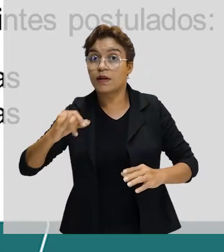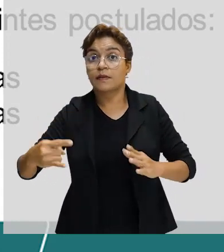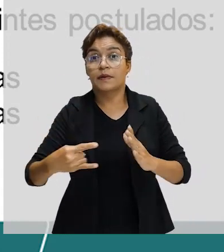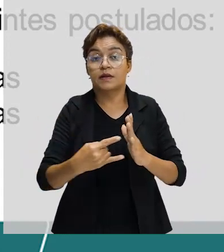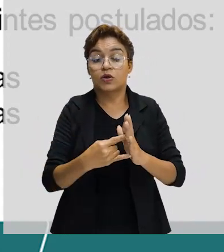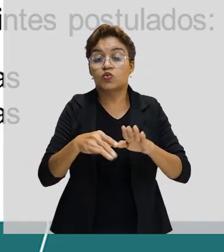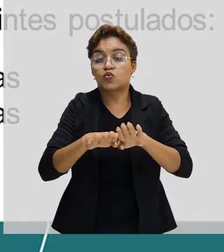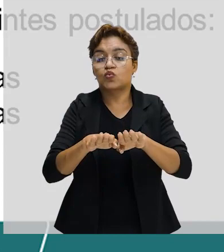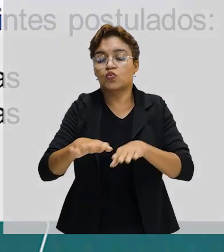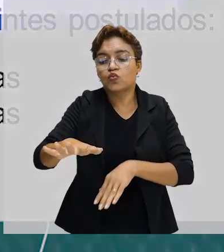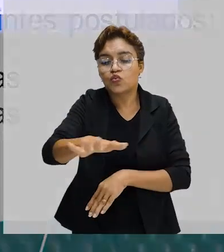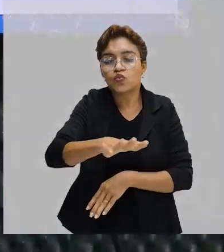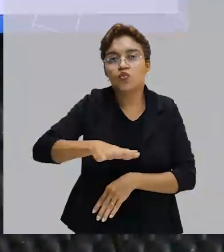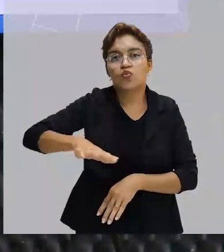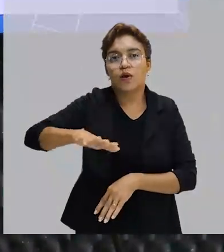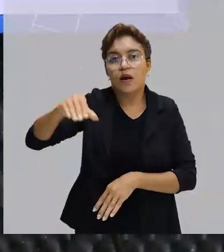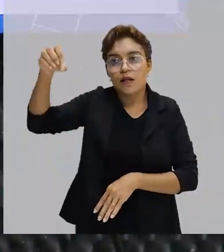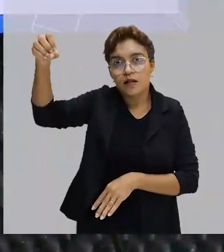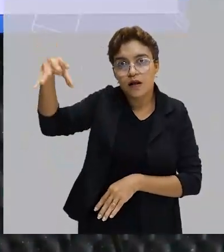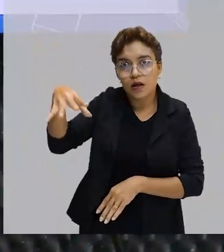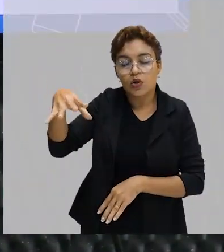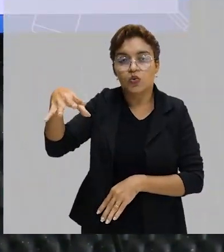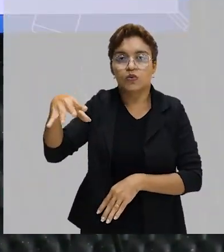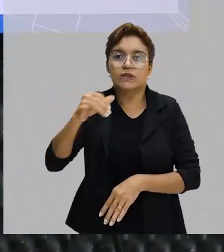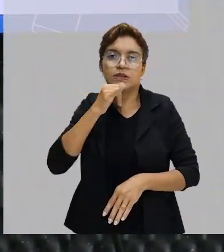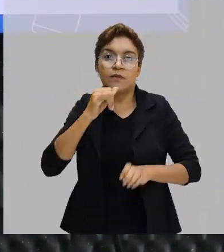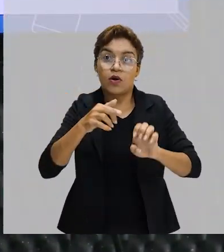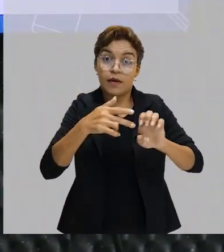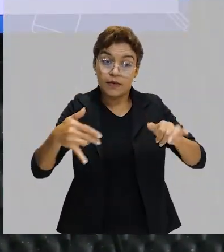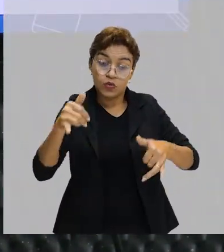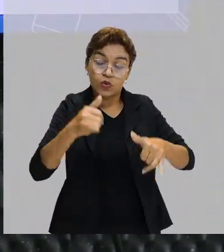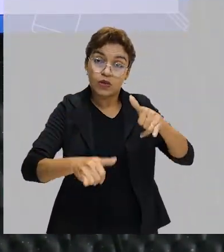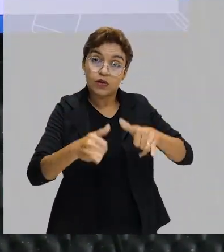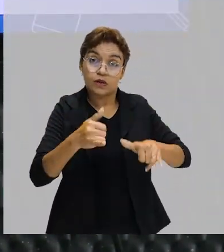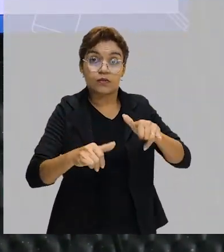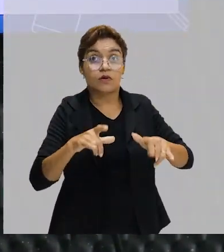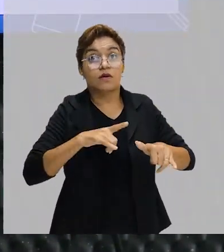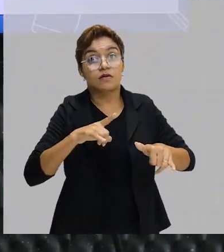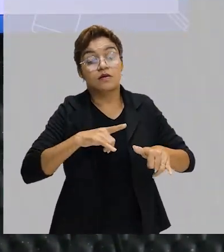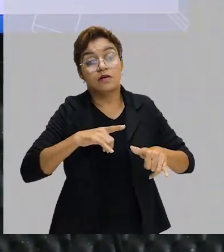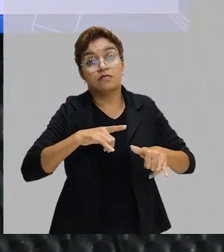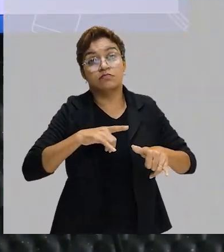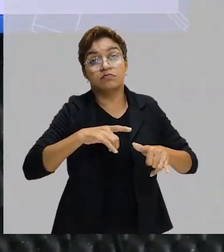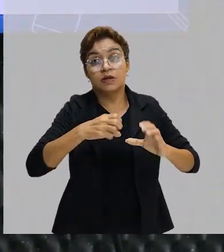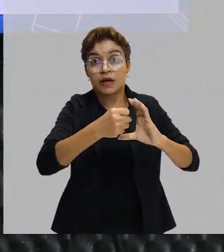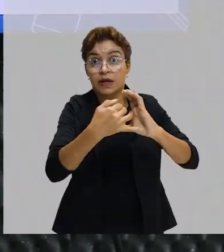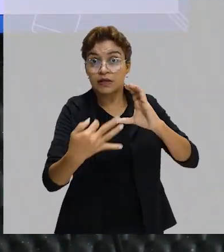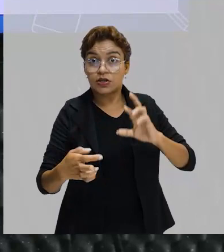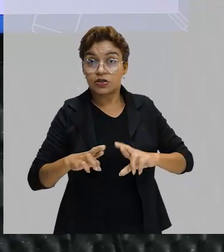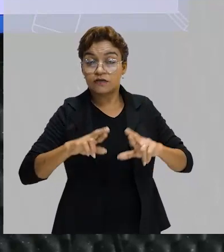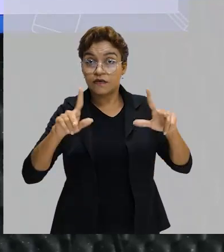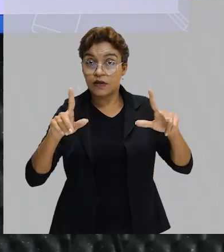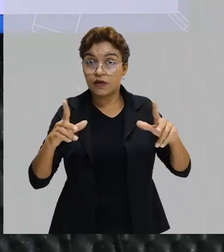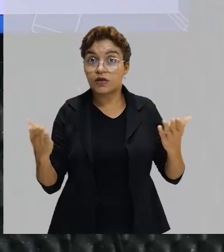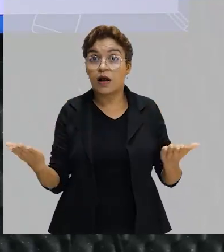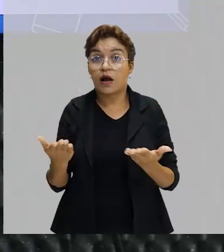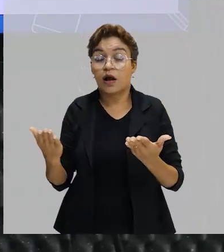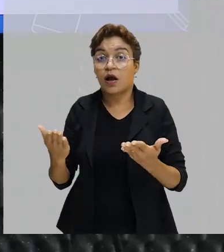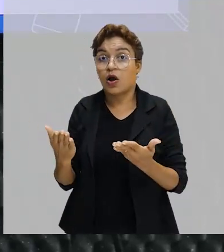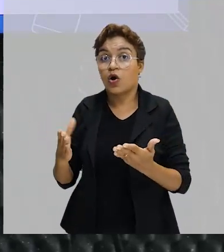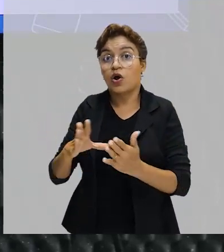da luz e que os elementos químicos vão apresentar uma decomposição diferente, vamos chegar ao modelo atômico